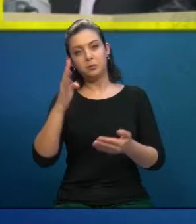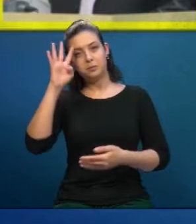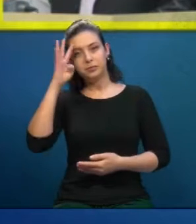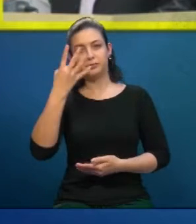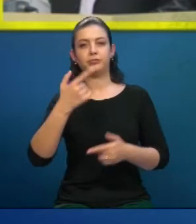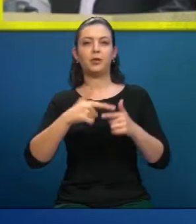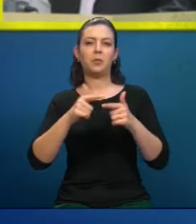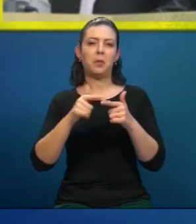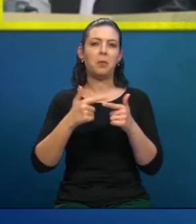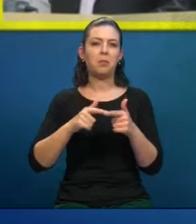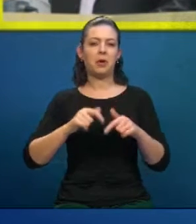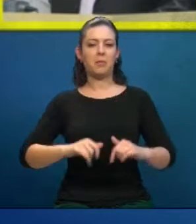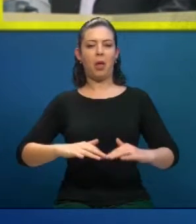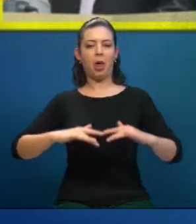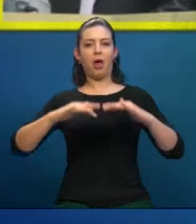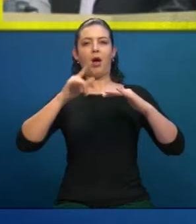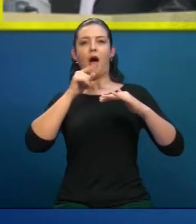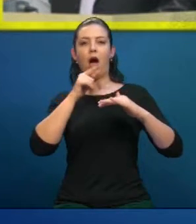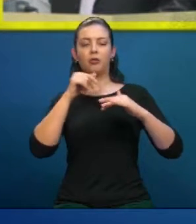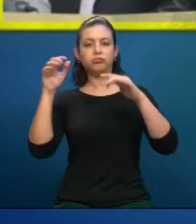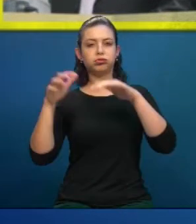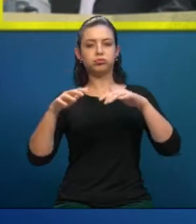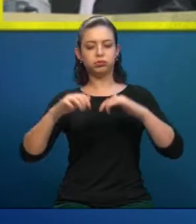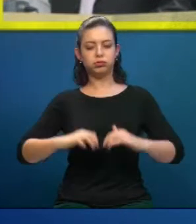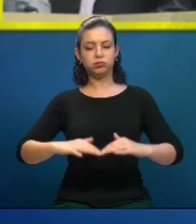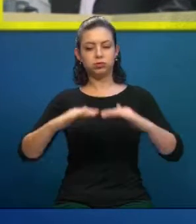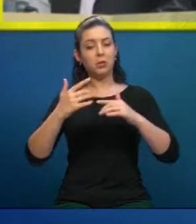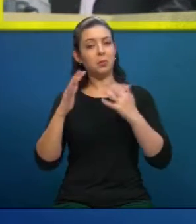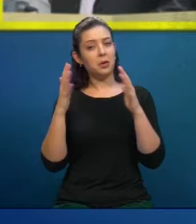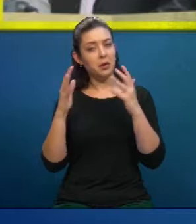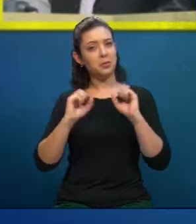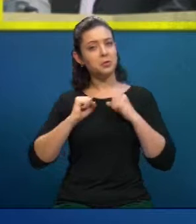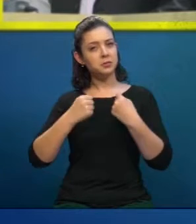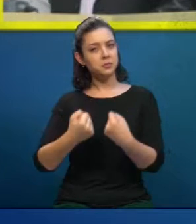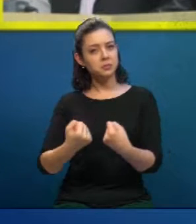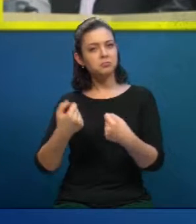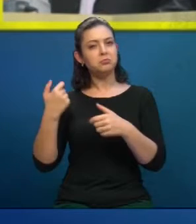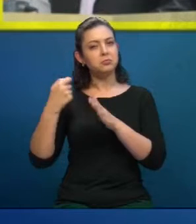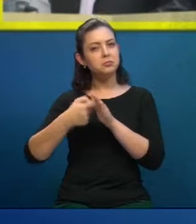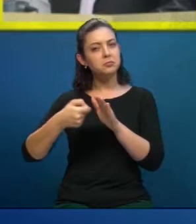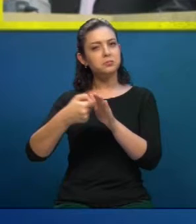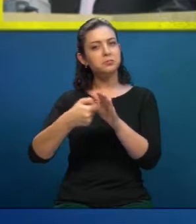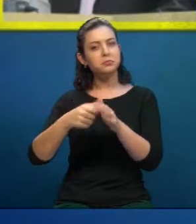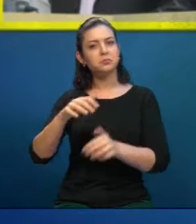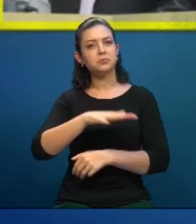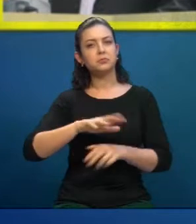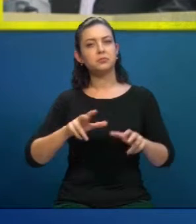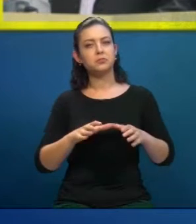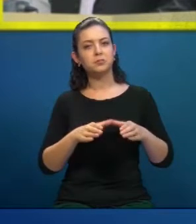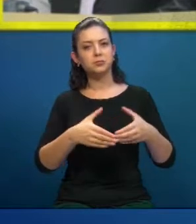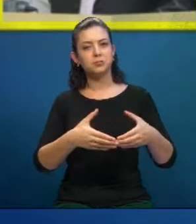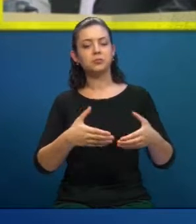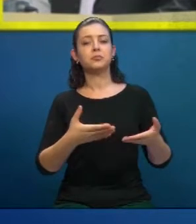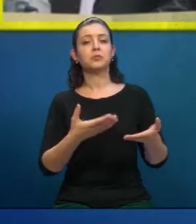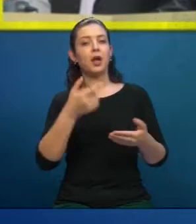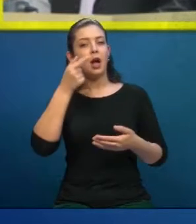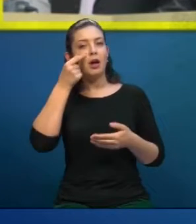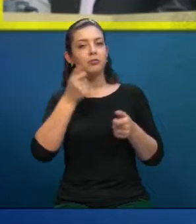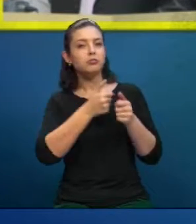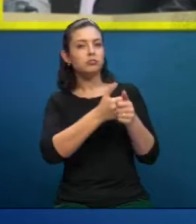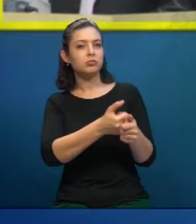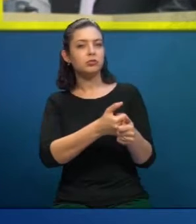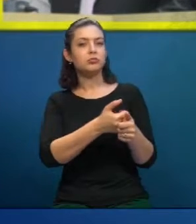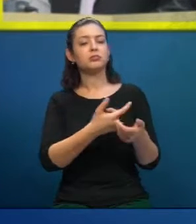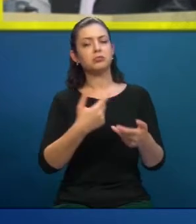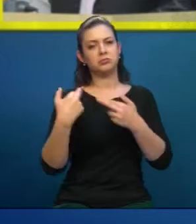aqueles problemas de alagamento no jardim emília né parabéns pelo seu esforço é que tem lutado bastante por aquela comunidade eu estive acompanhando de perto